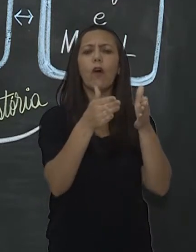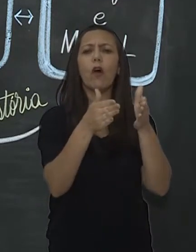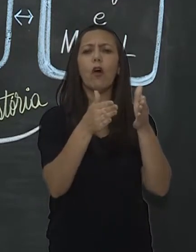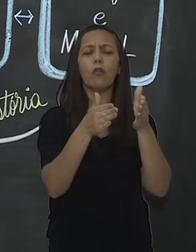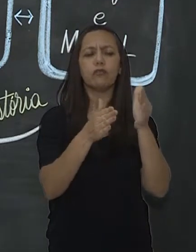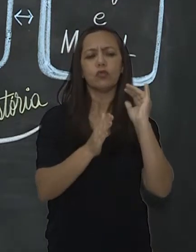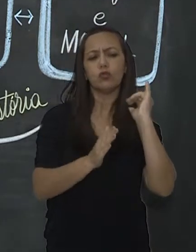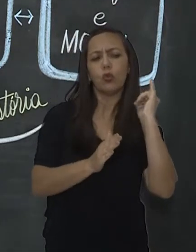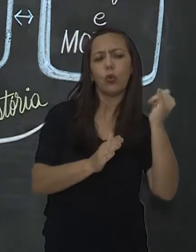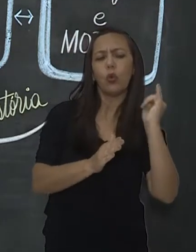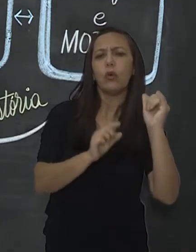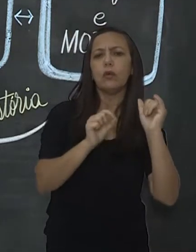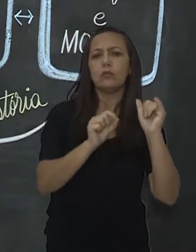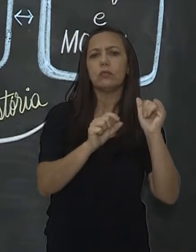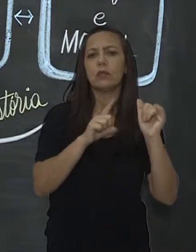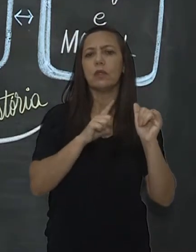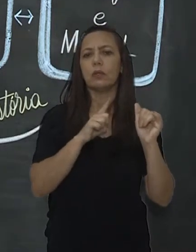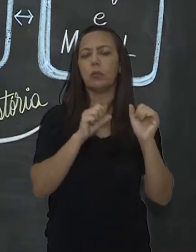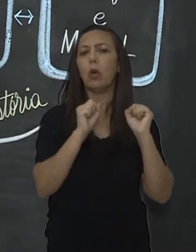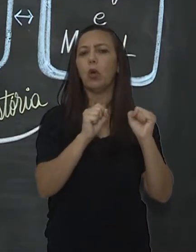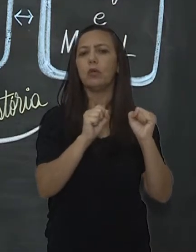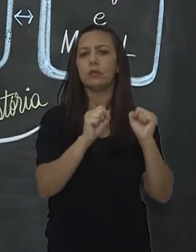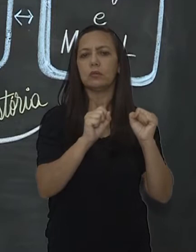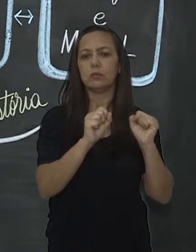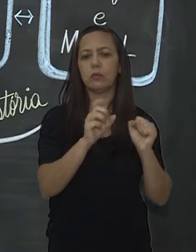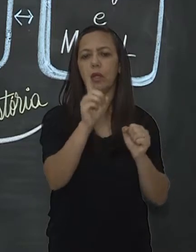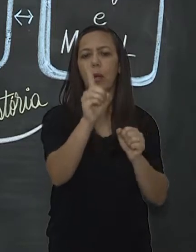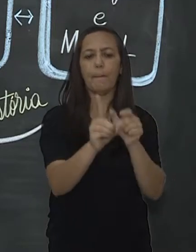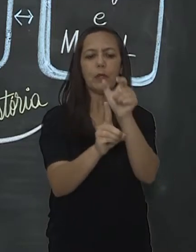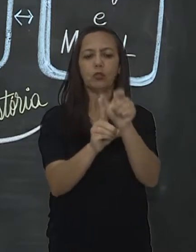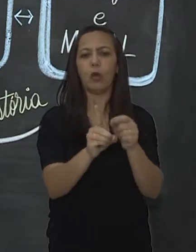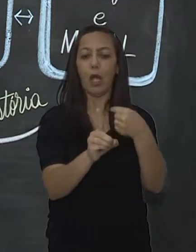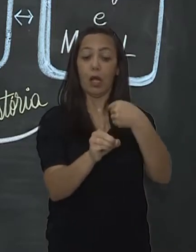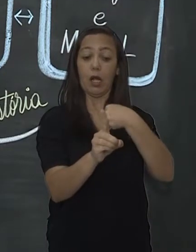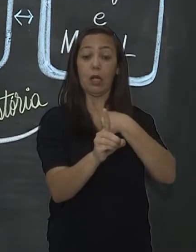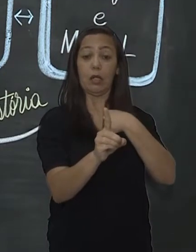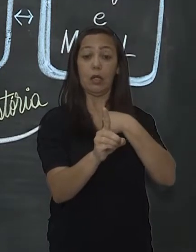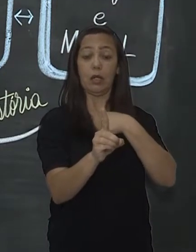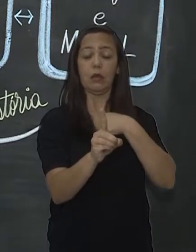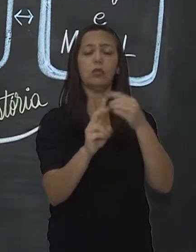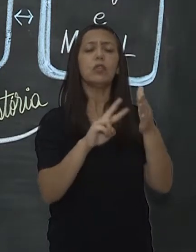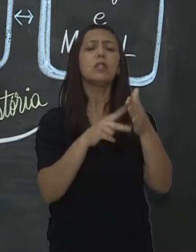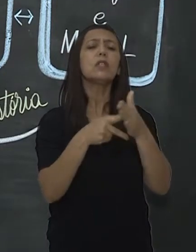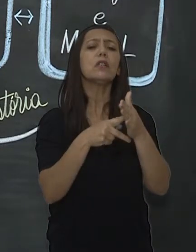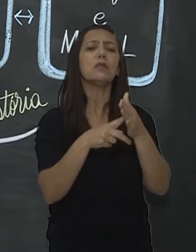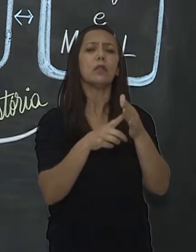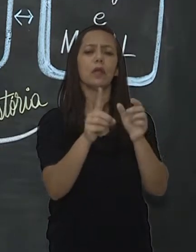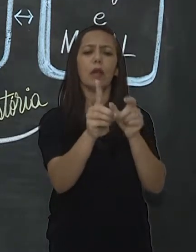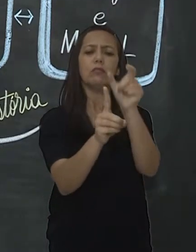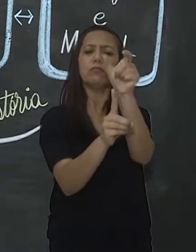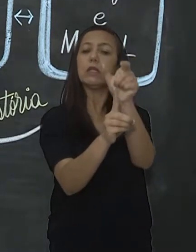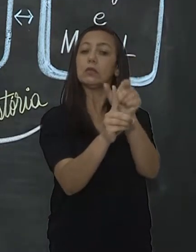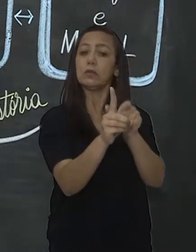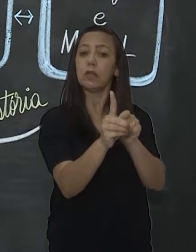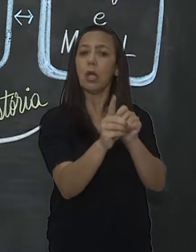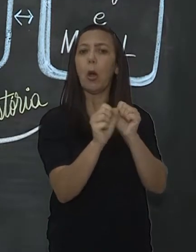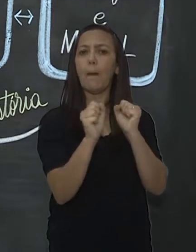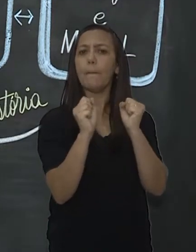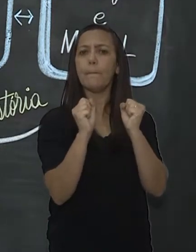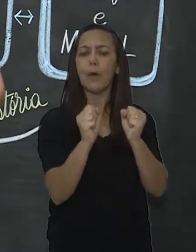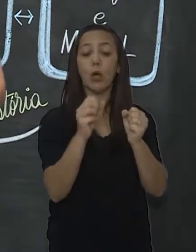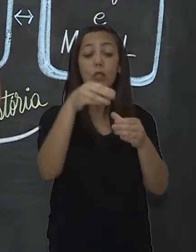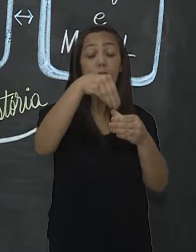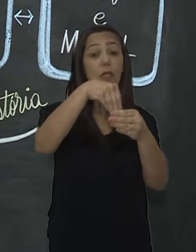narrativo do conto ele pode vir em primeira ou em terceira pessoa. O que é que significa isso? Significa que um personagem dentro